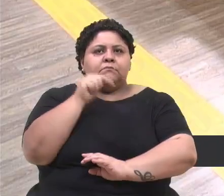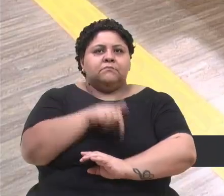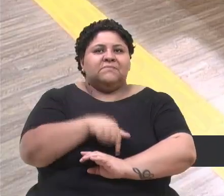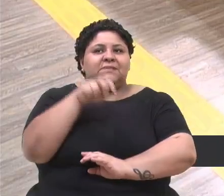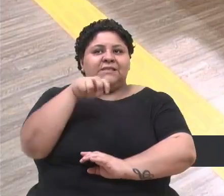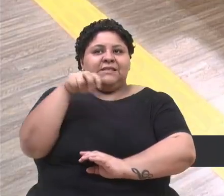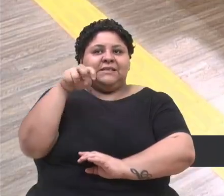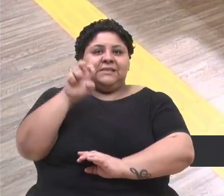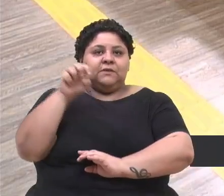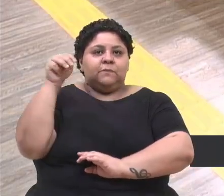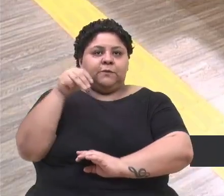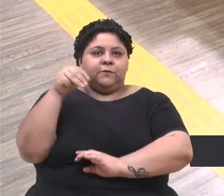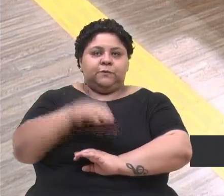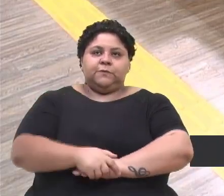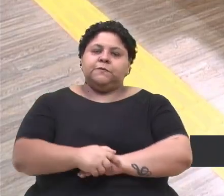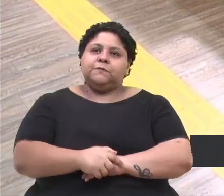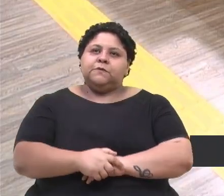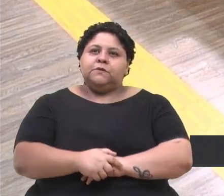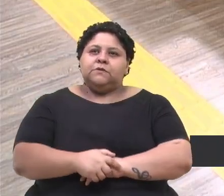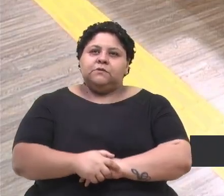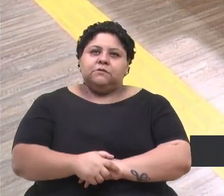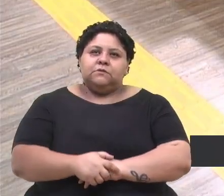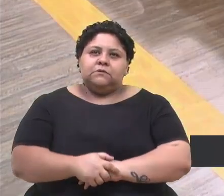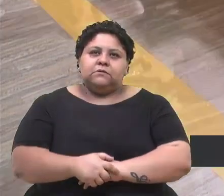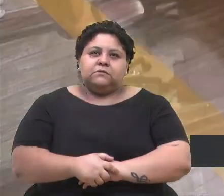5 minutos.